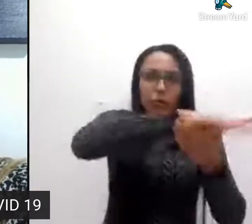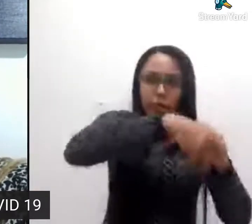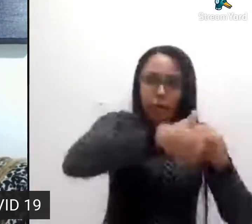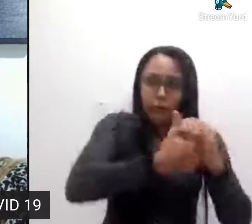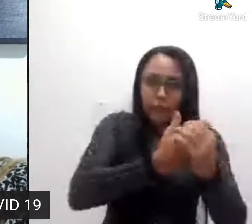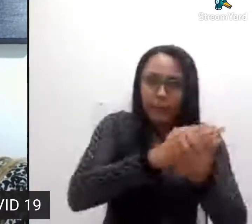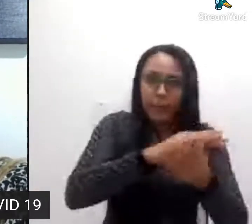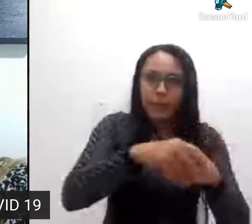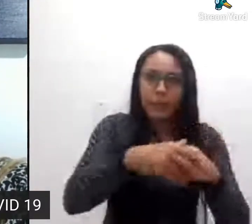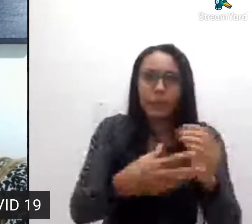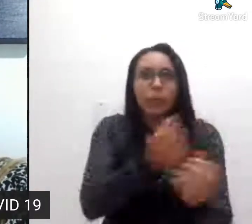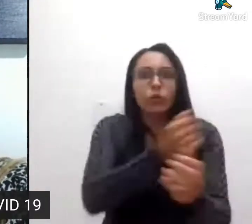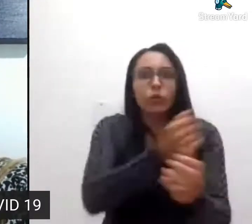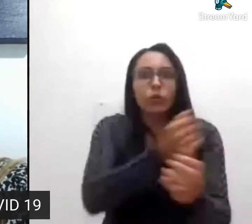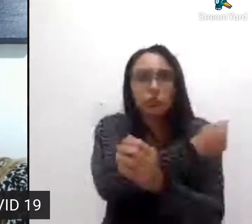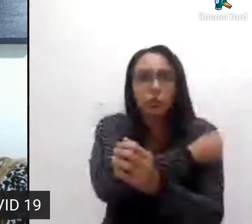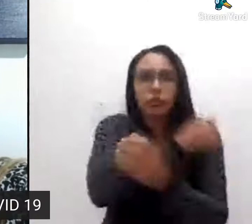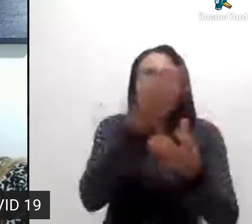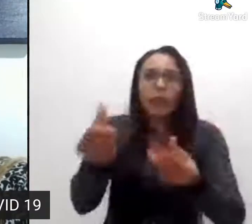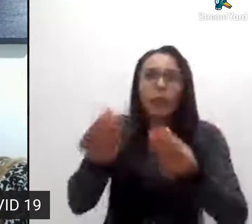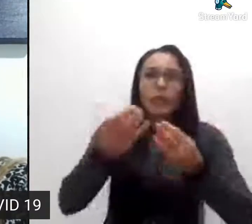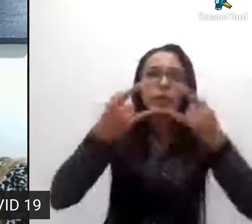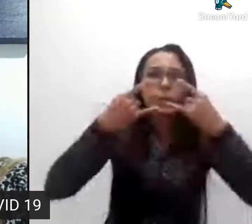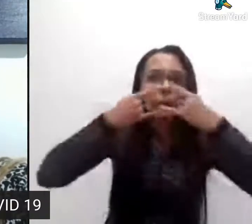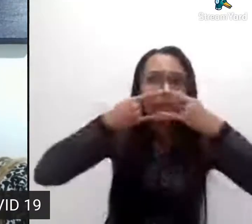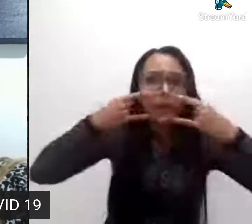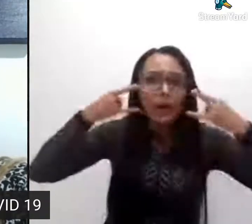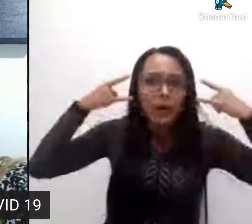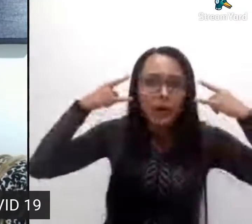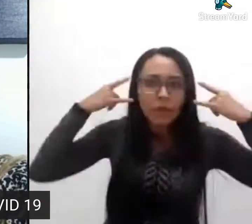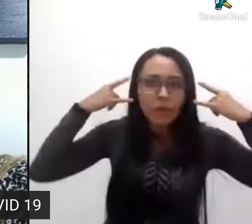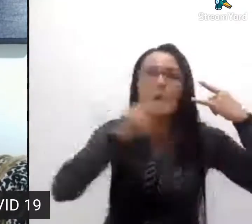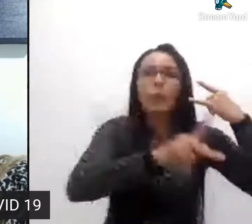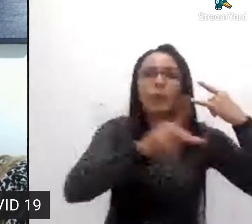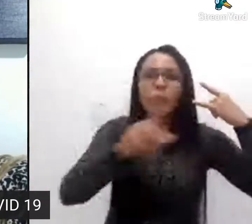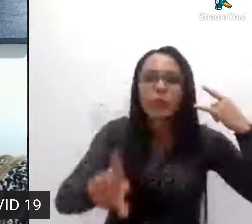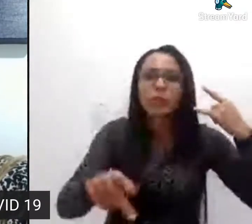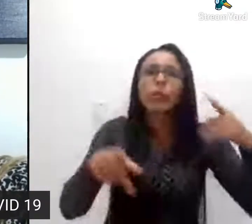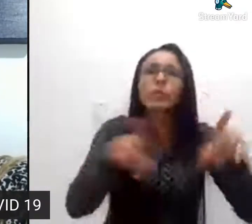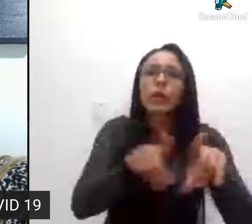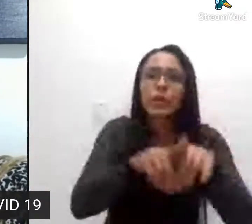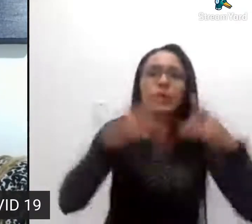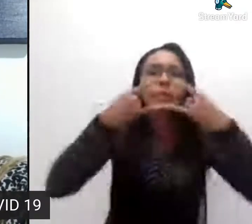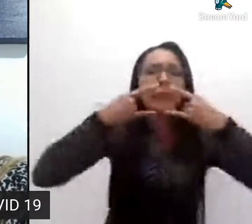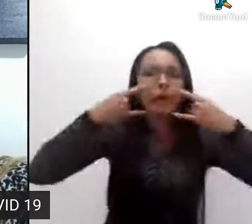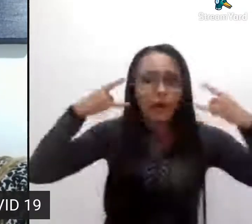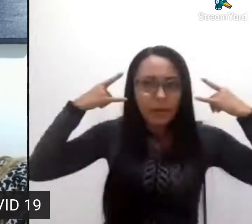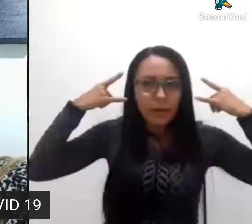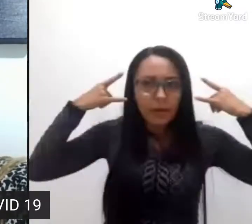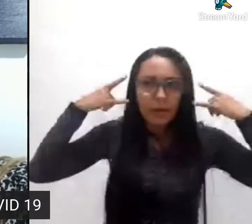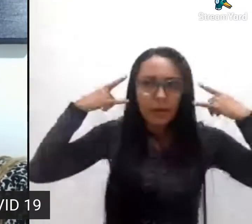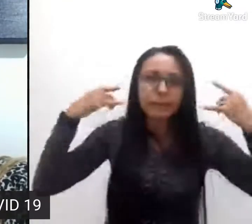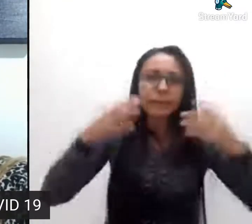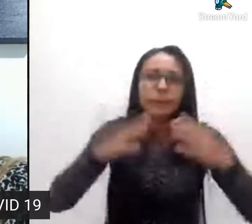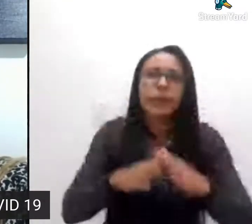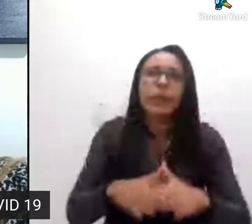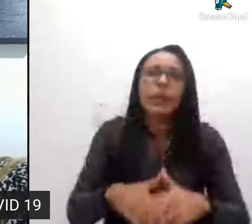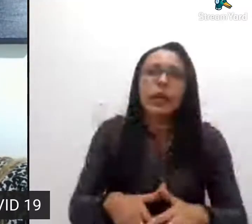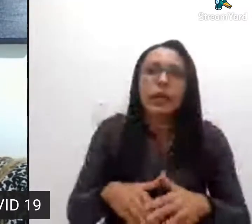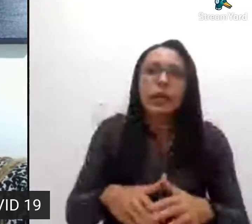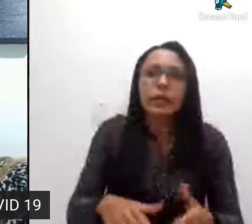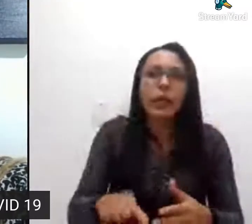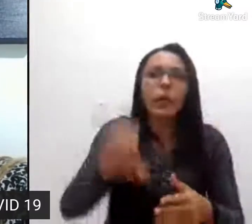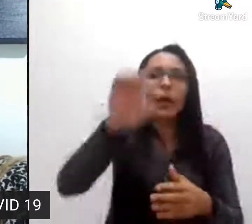estudantes receberão máscaras, juntamente com professores, servidores, enfim, né, EPIs, como a gente chama, equipamento